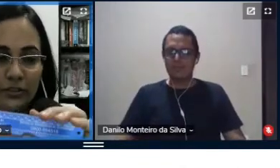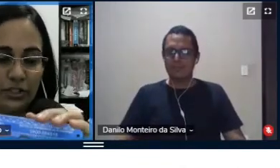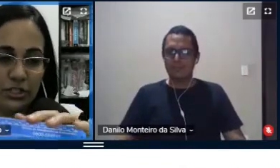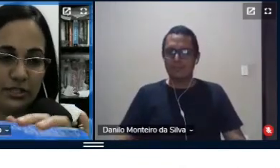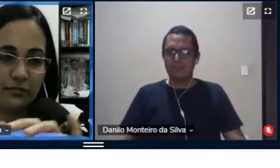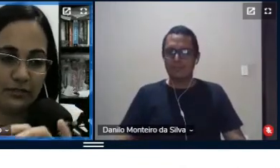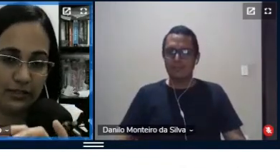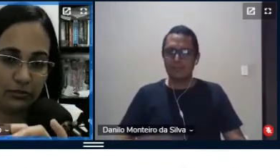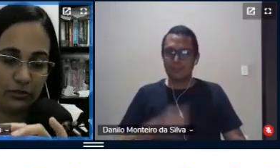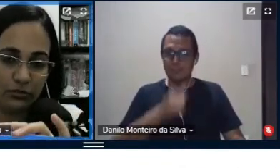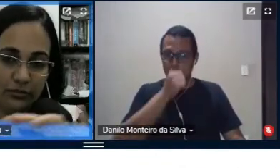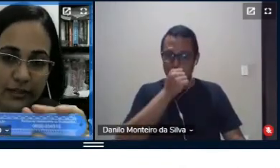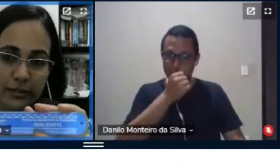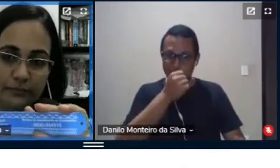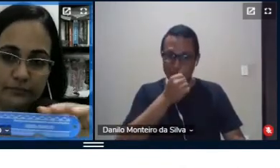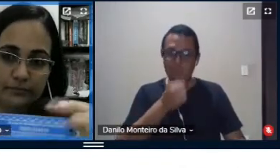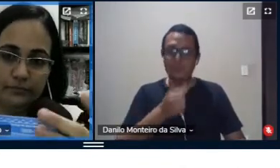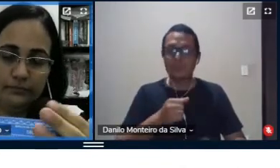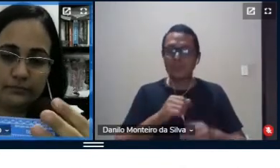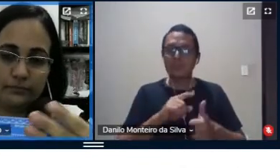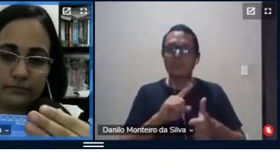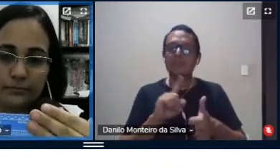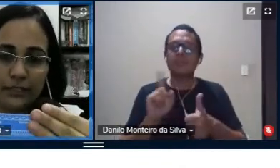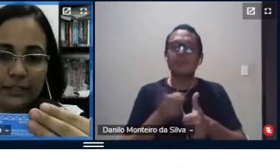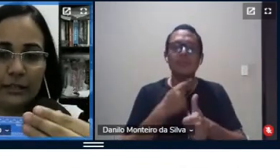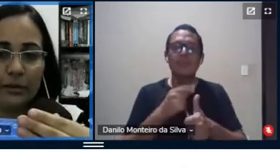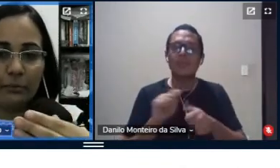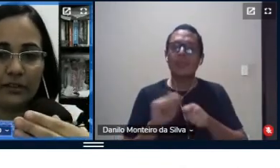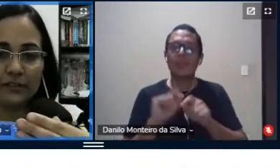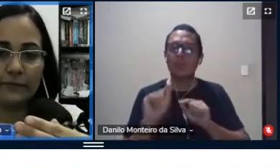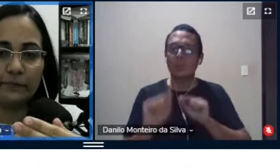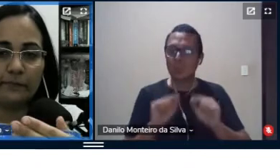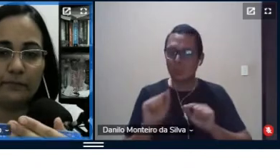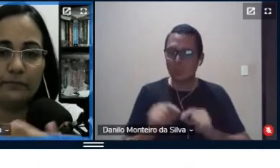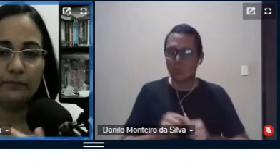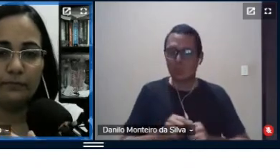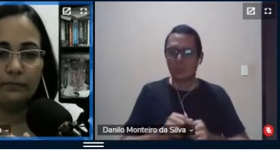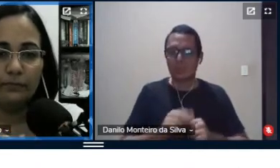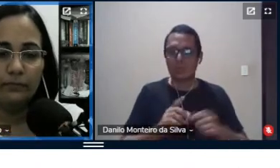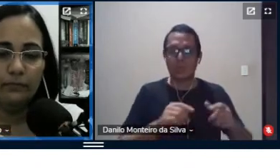Primeira coisa que a gente tem que fazer no nosso ensaio é limpar a peça,